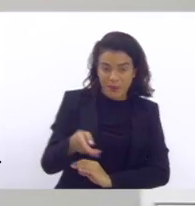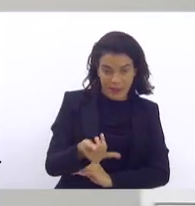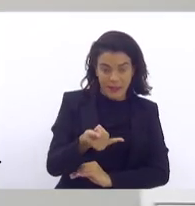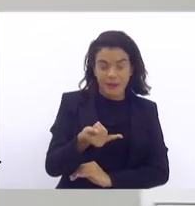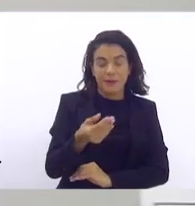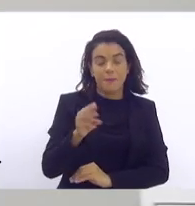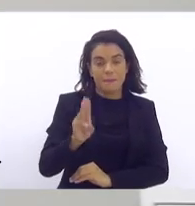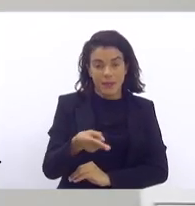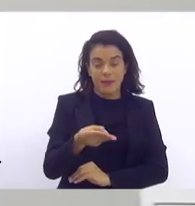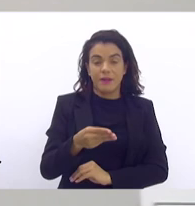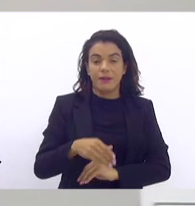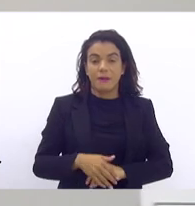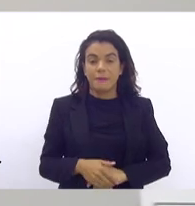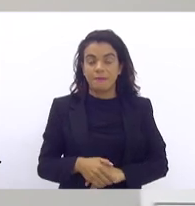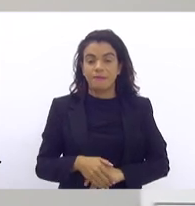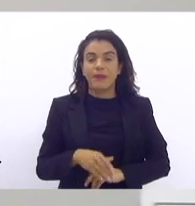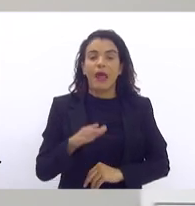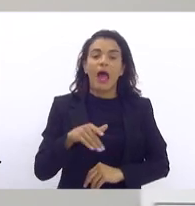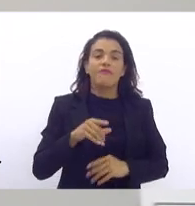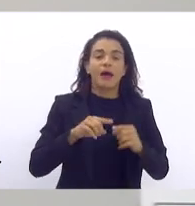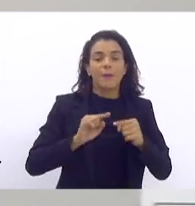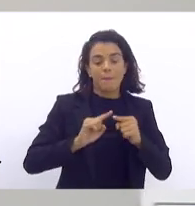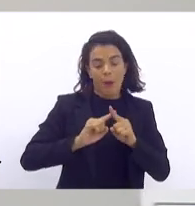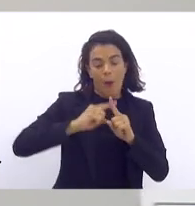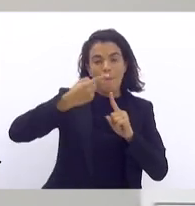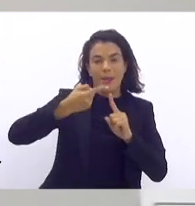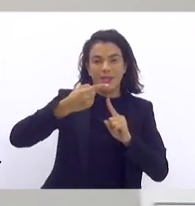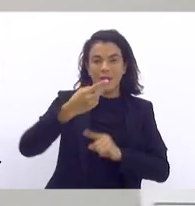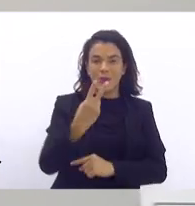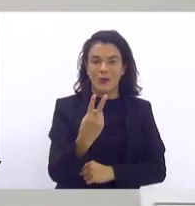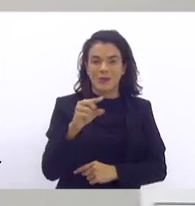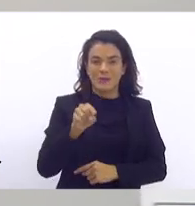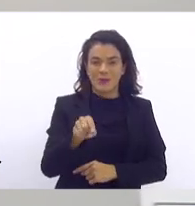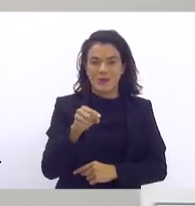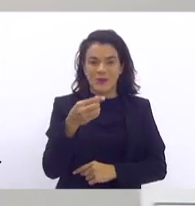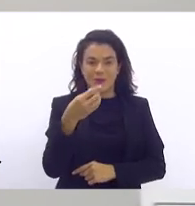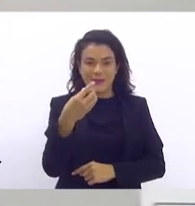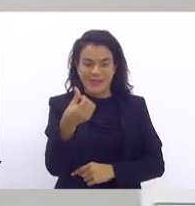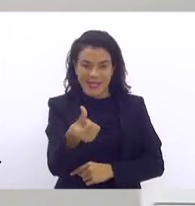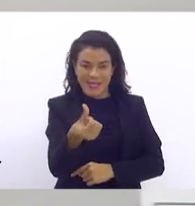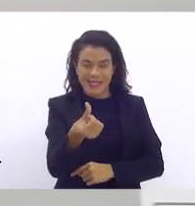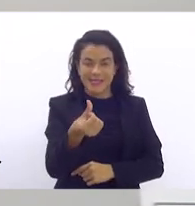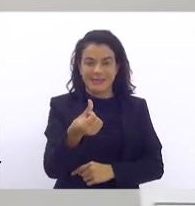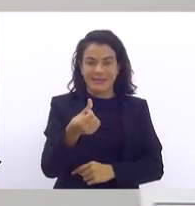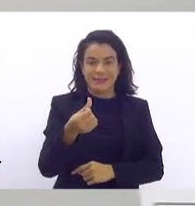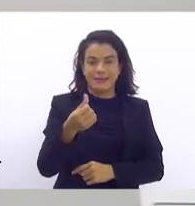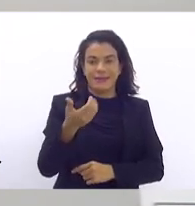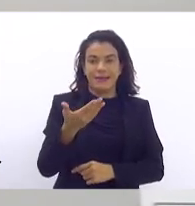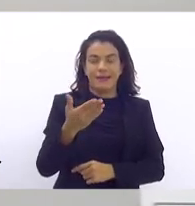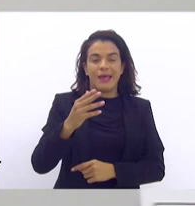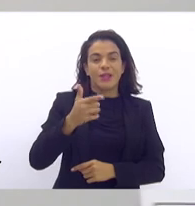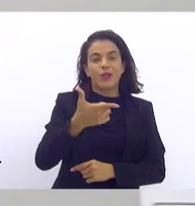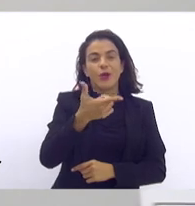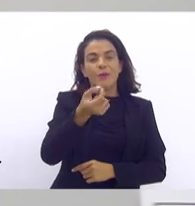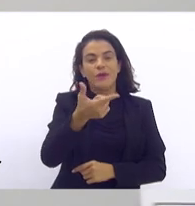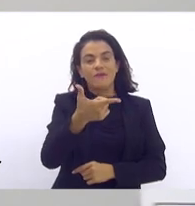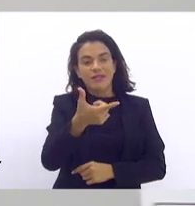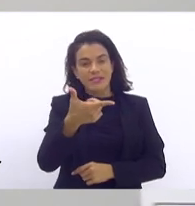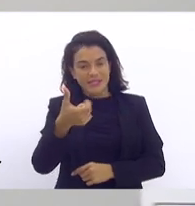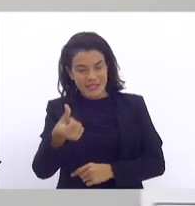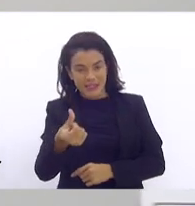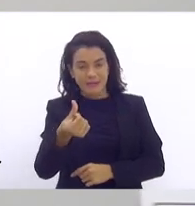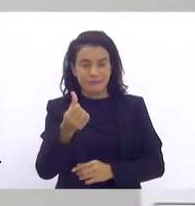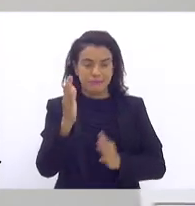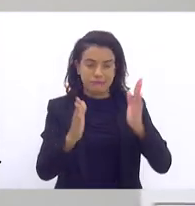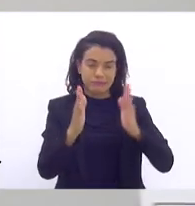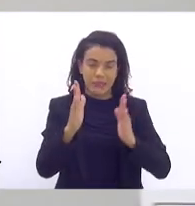vai para 4.6 em 2025 e 6 em 2026 o total para